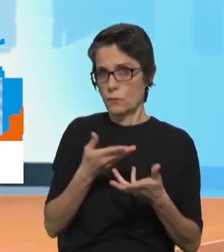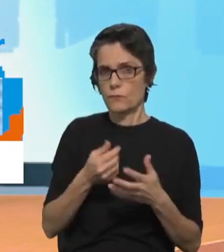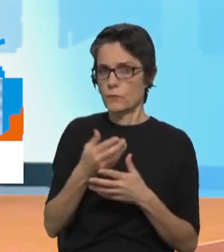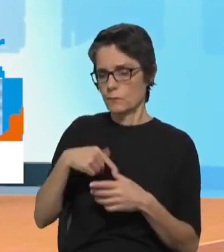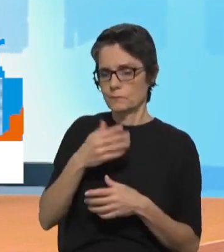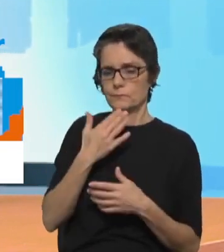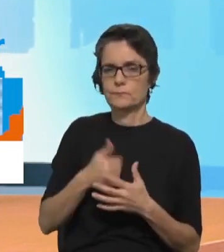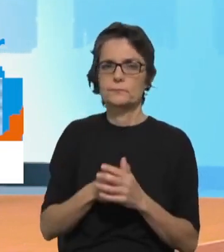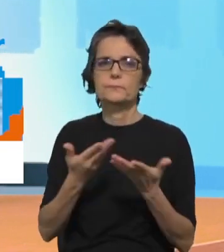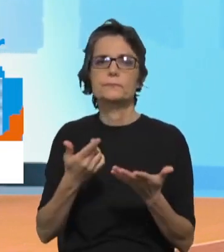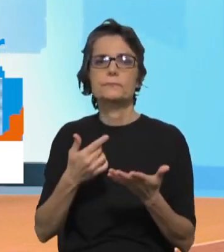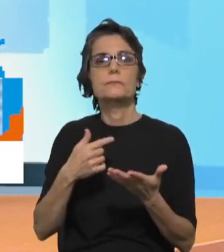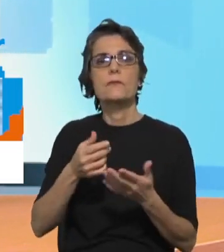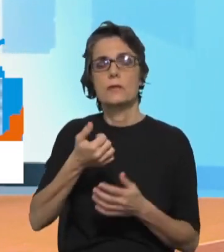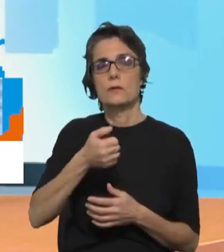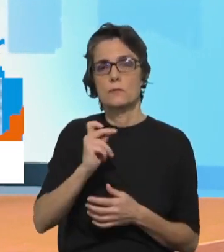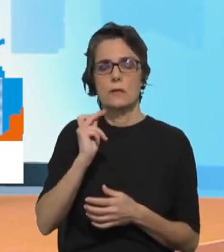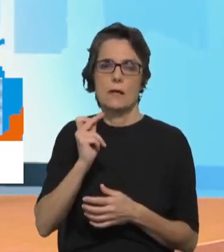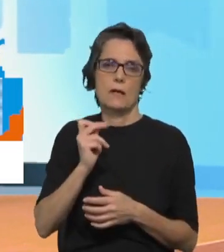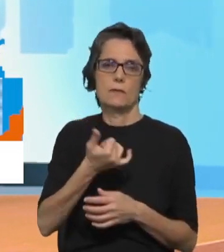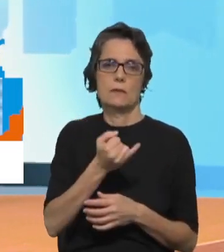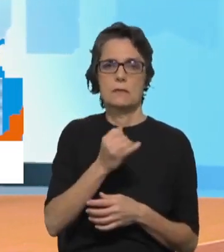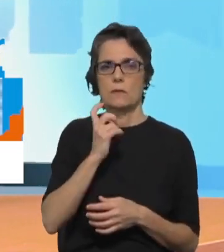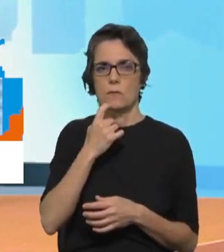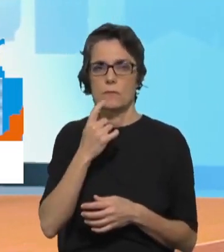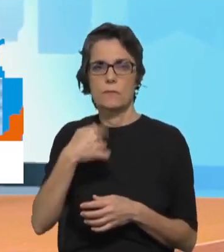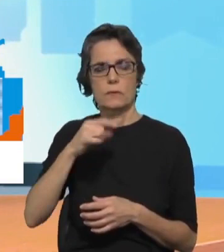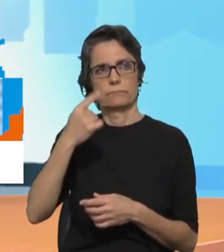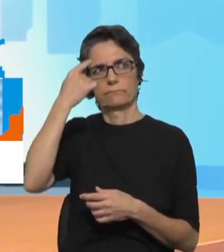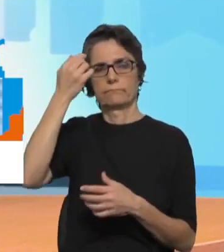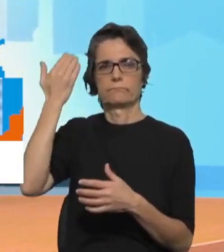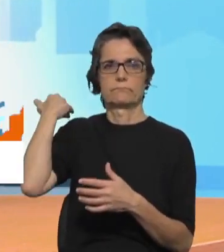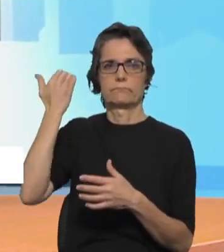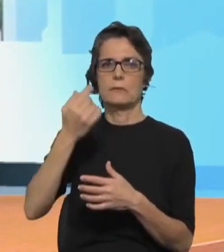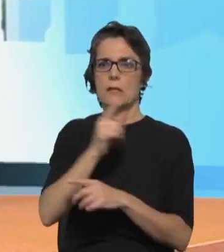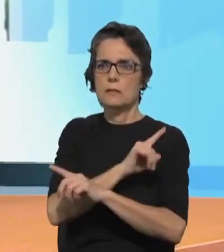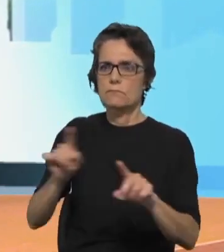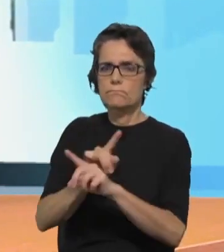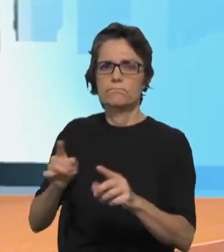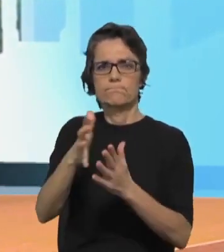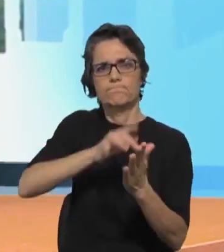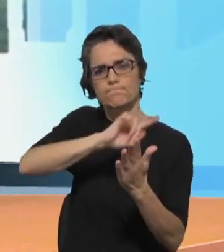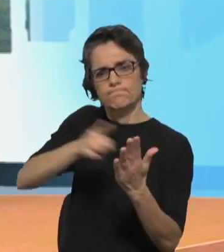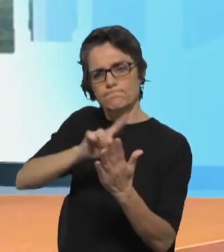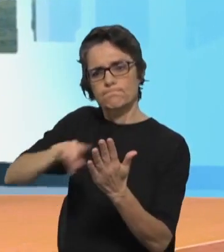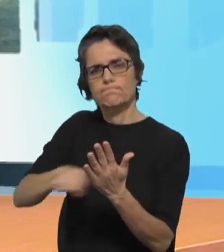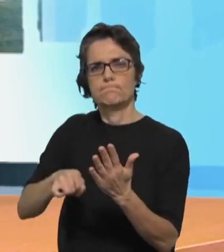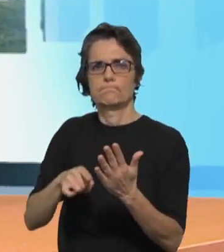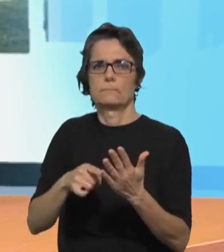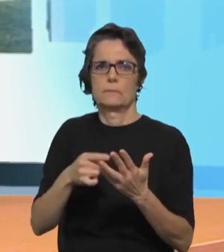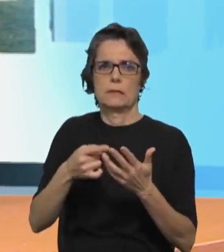agora que estamos a assinalar os 50 anos do 25 de Abril, pensamos no período de censura e em como a censura era muito